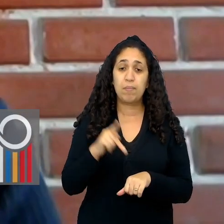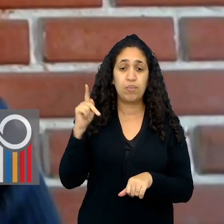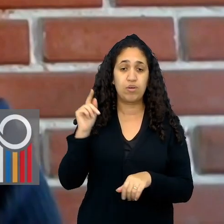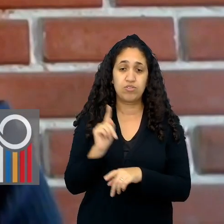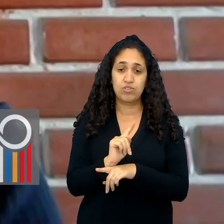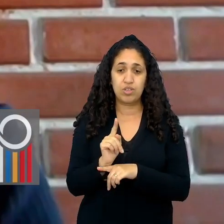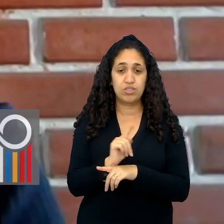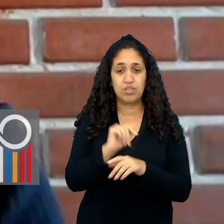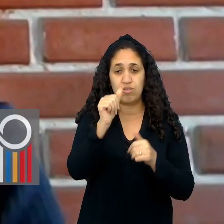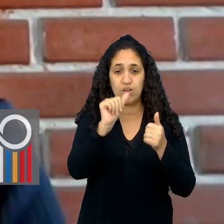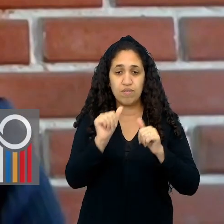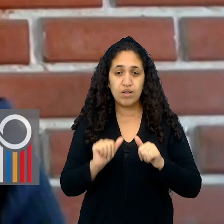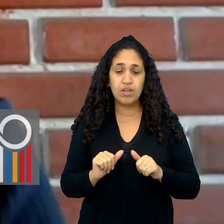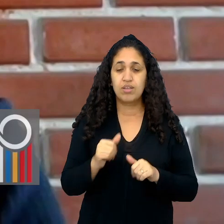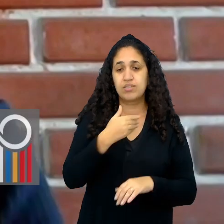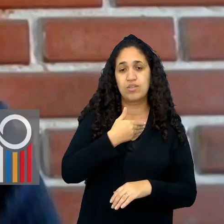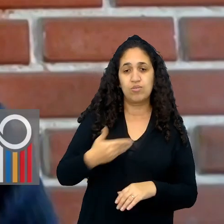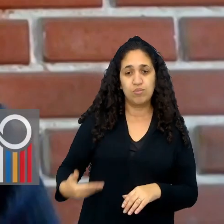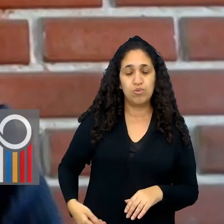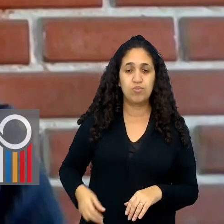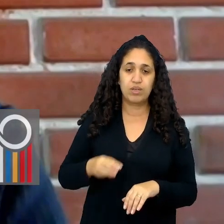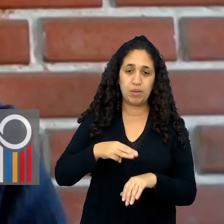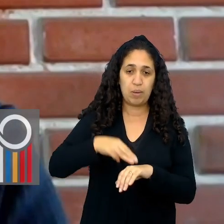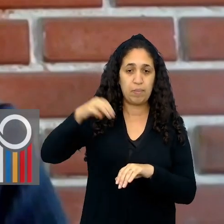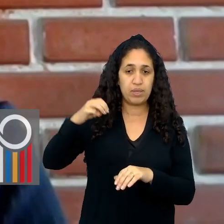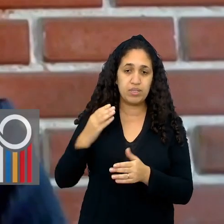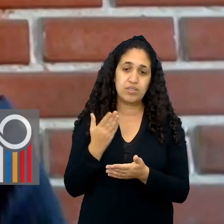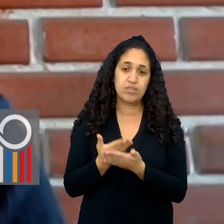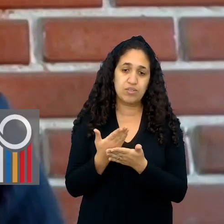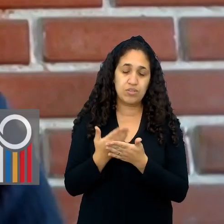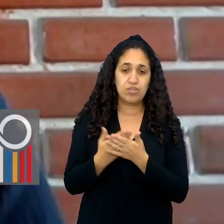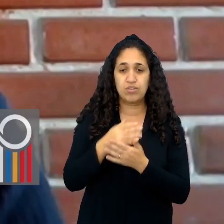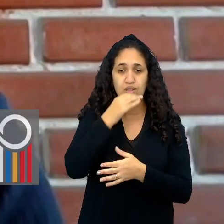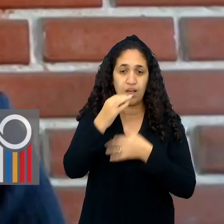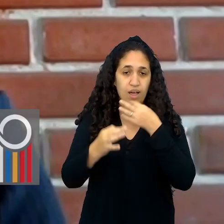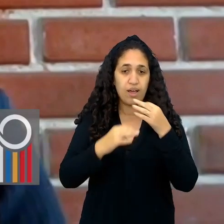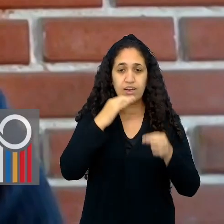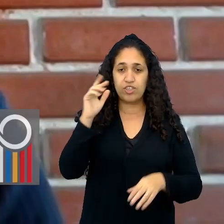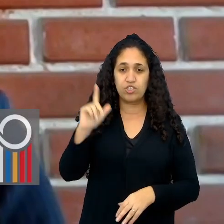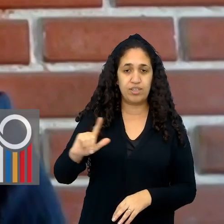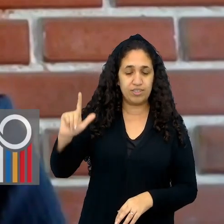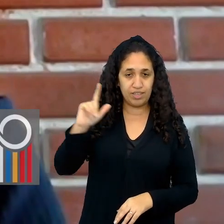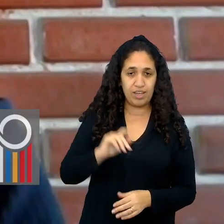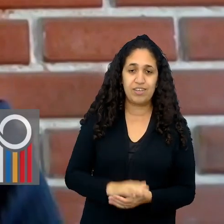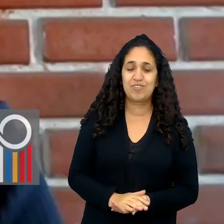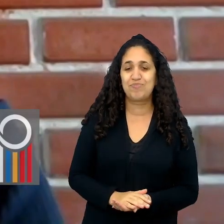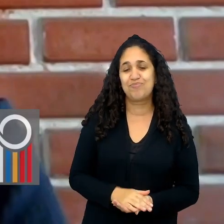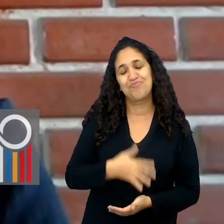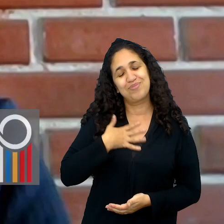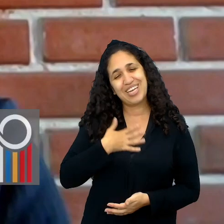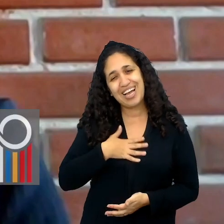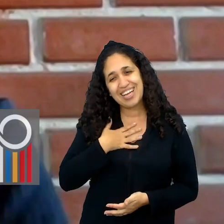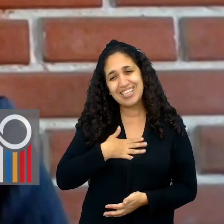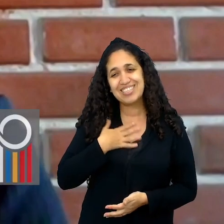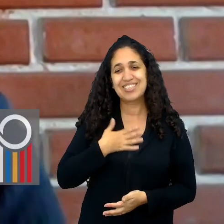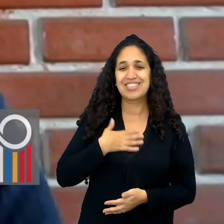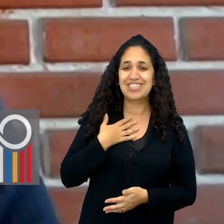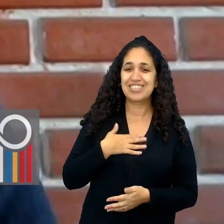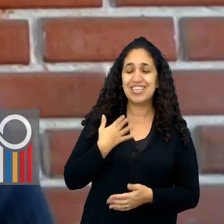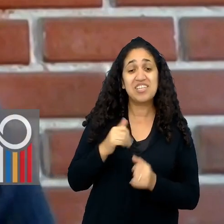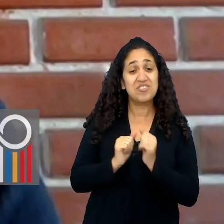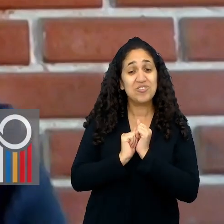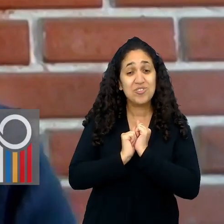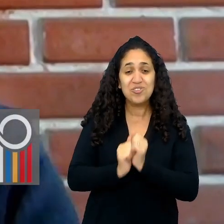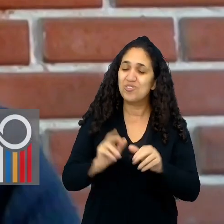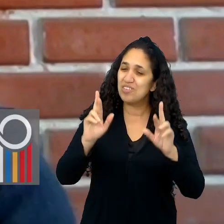Gestão e Avaliação Pública, mestranda em Crítica Literária. Ok? É um prazer estar com vocês novamente, esperamos que